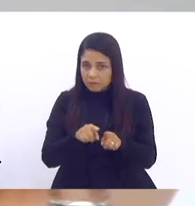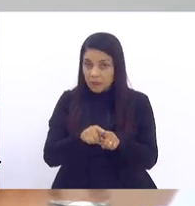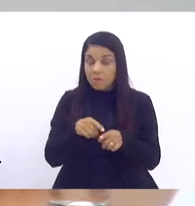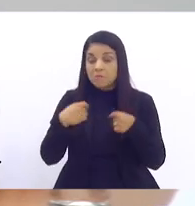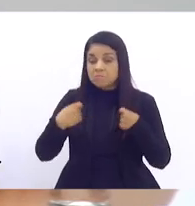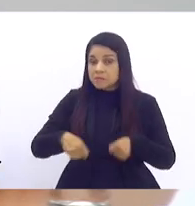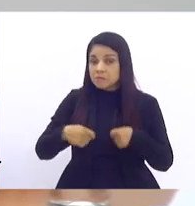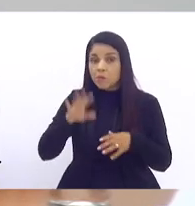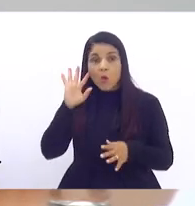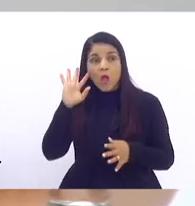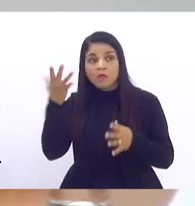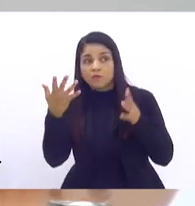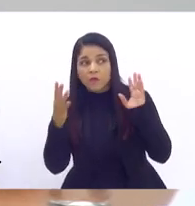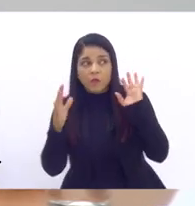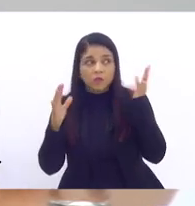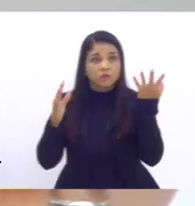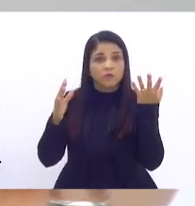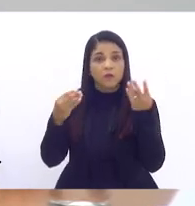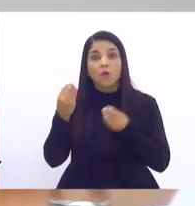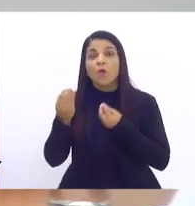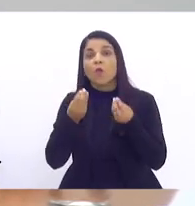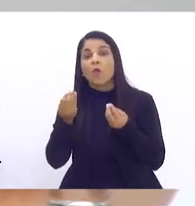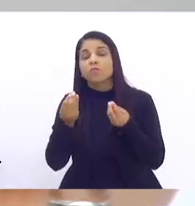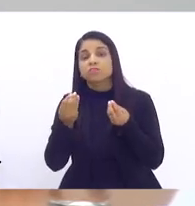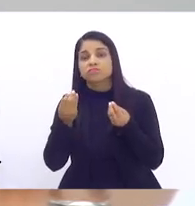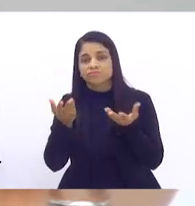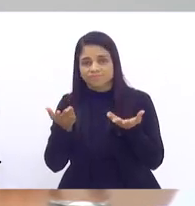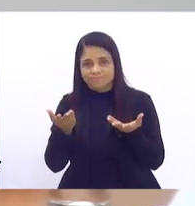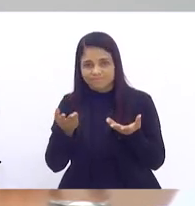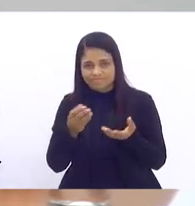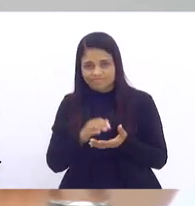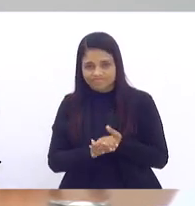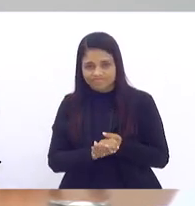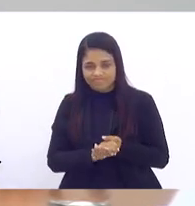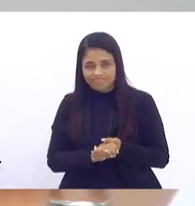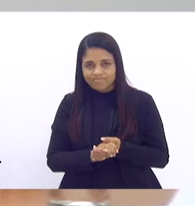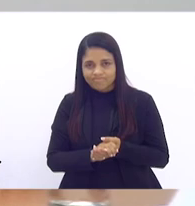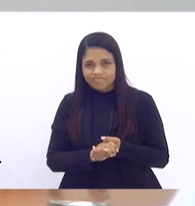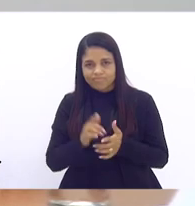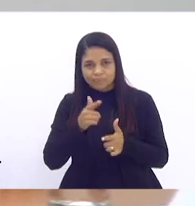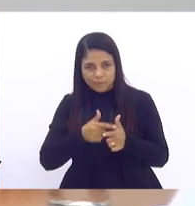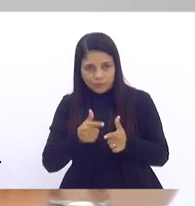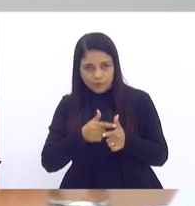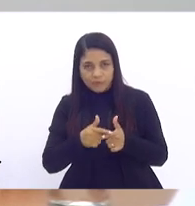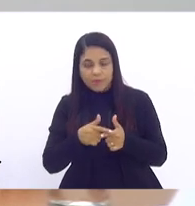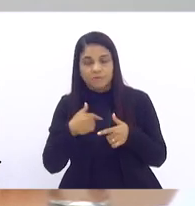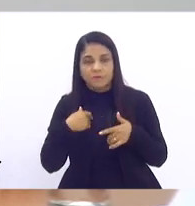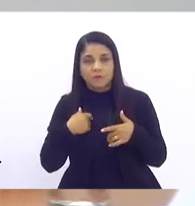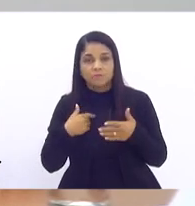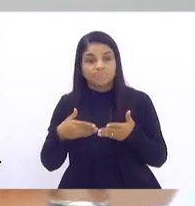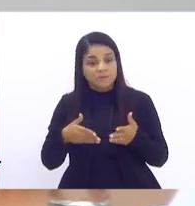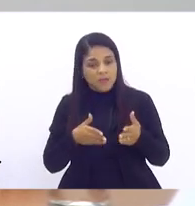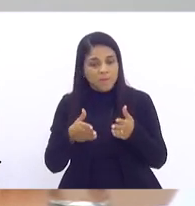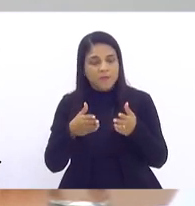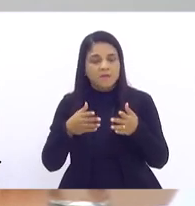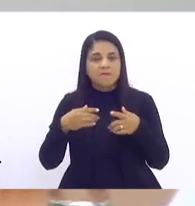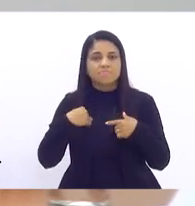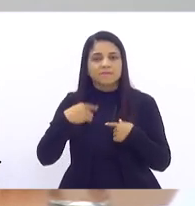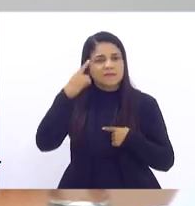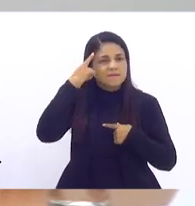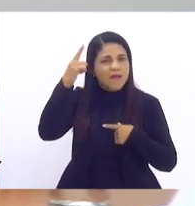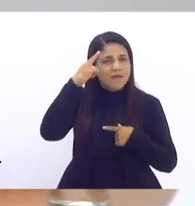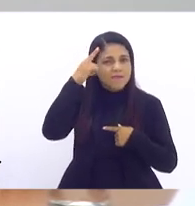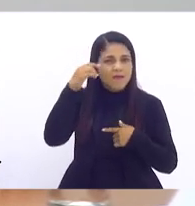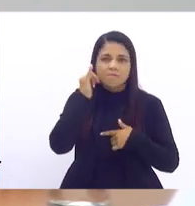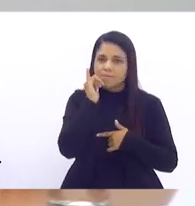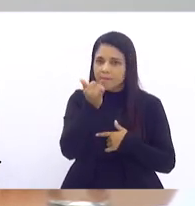como sair dessa arapuca e eu acho que caminha um pouco pelas ideias que eu coloquei aqui nós